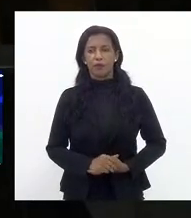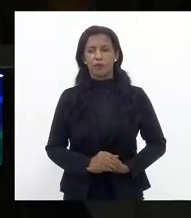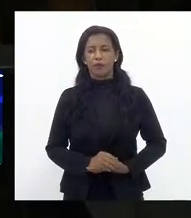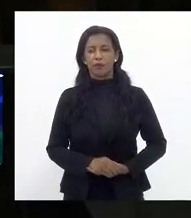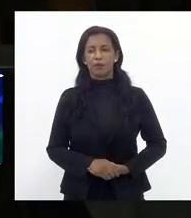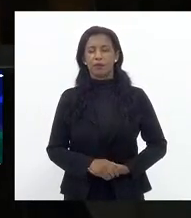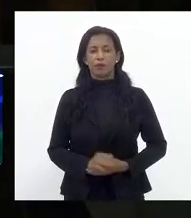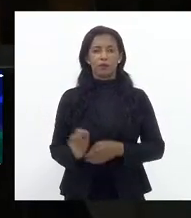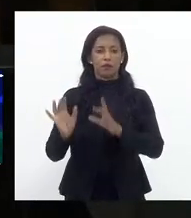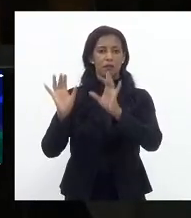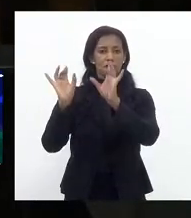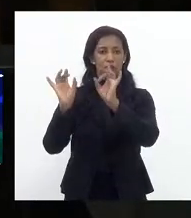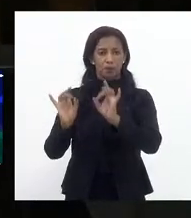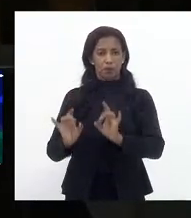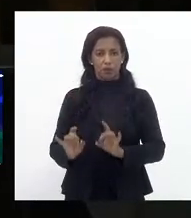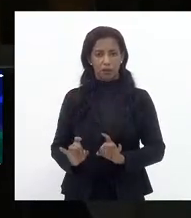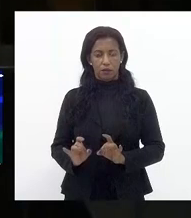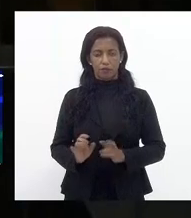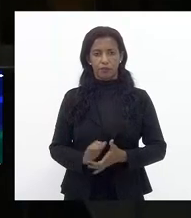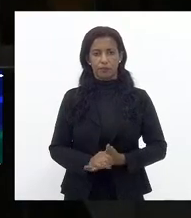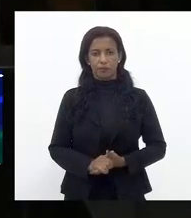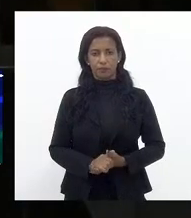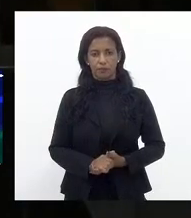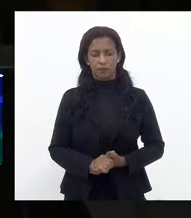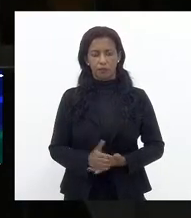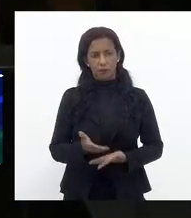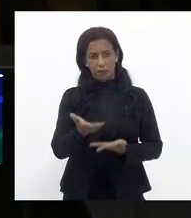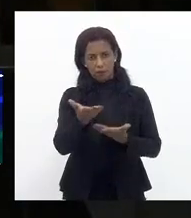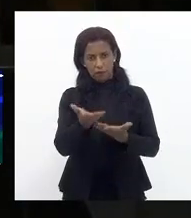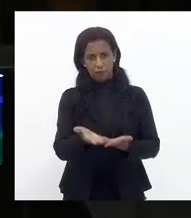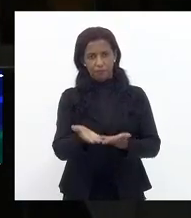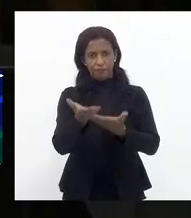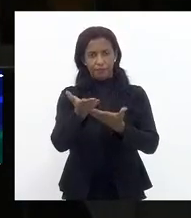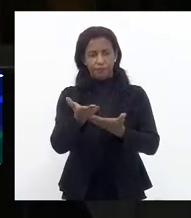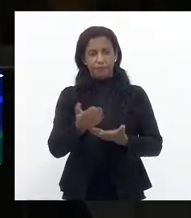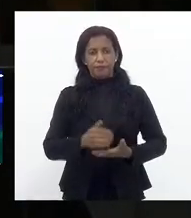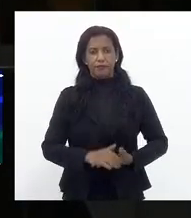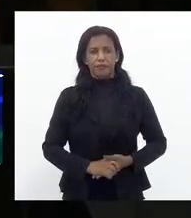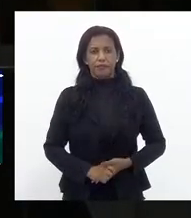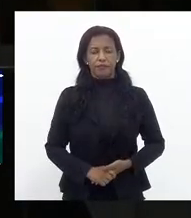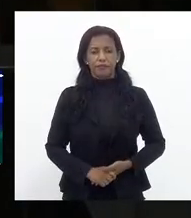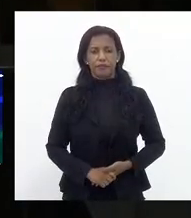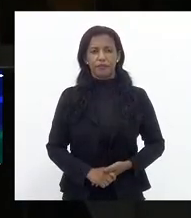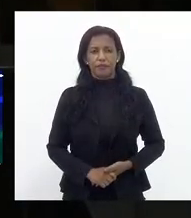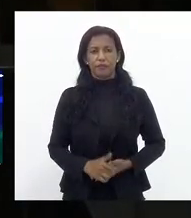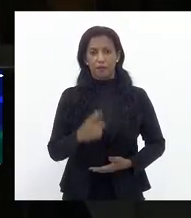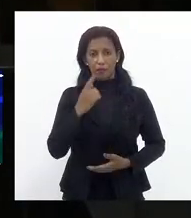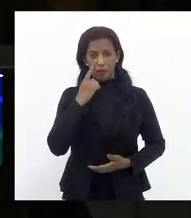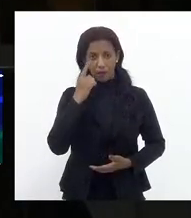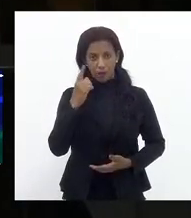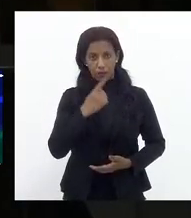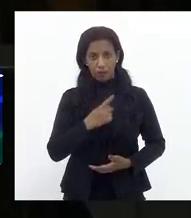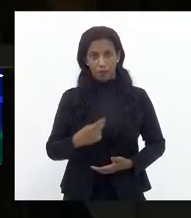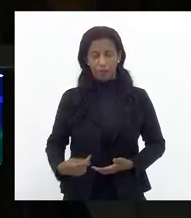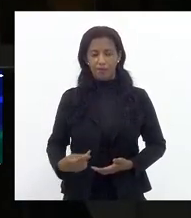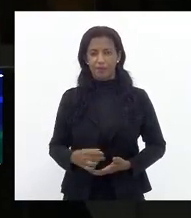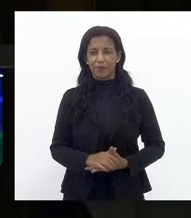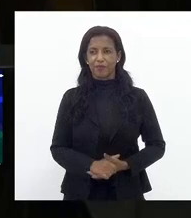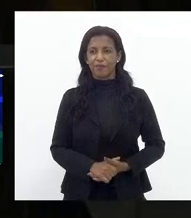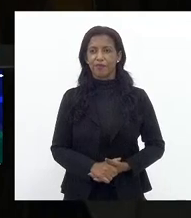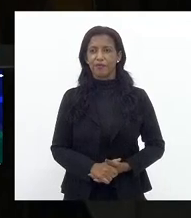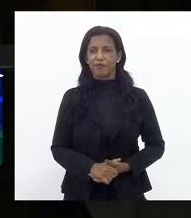Em especial para Vossa Excelência, viu, senhor presidente? Senhor